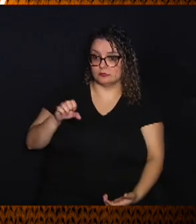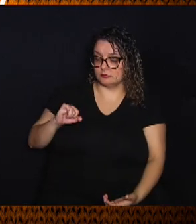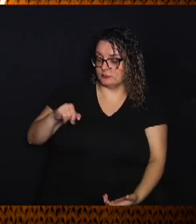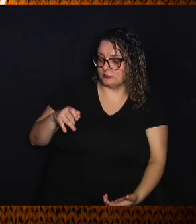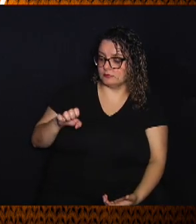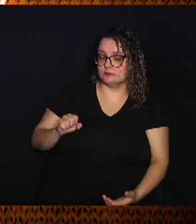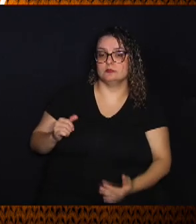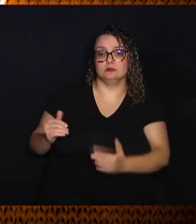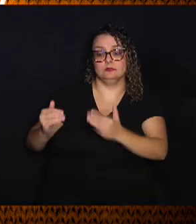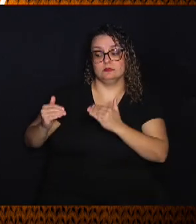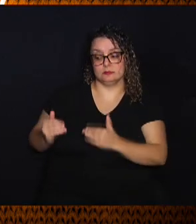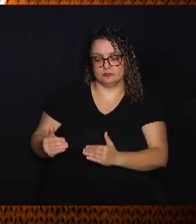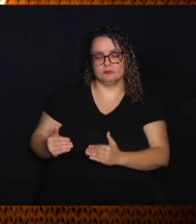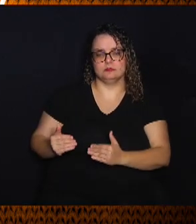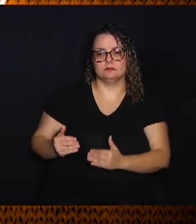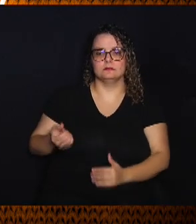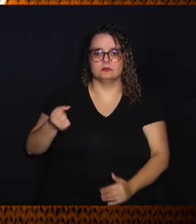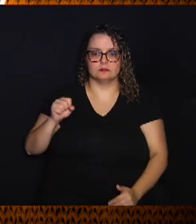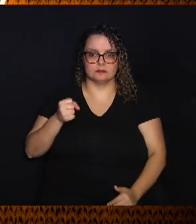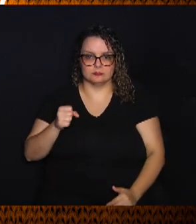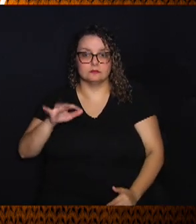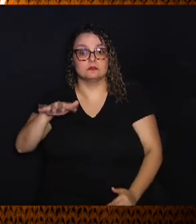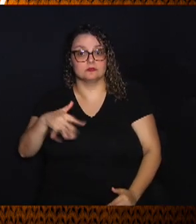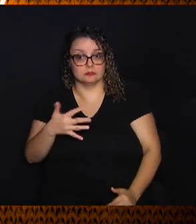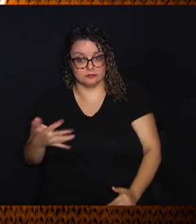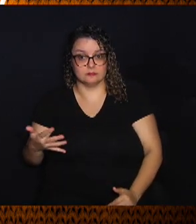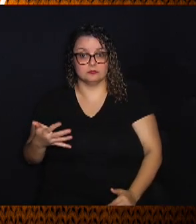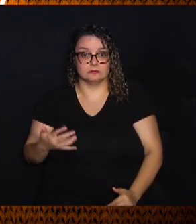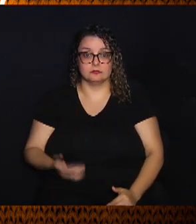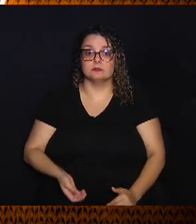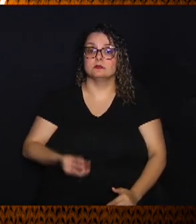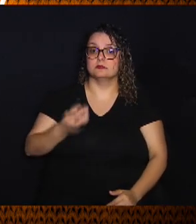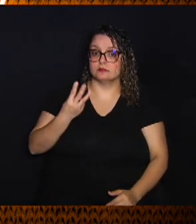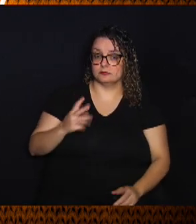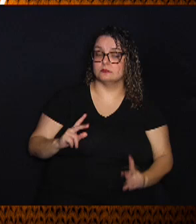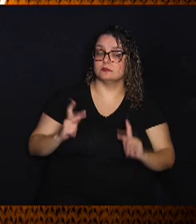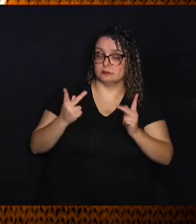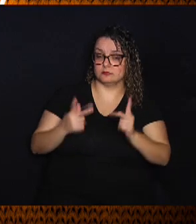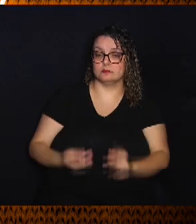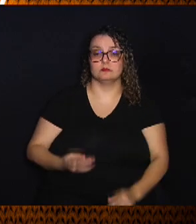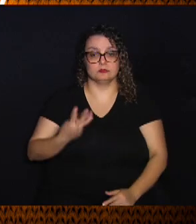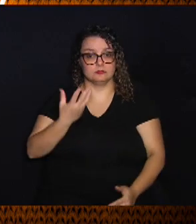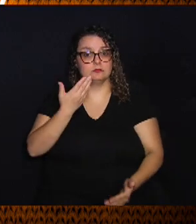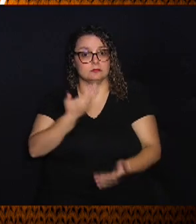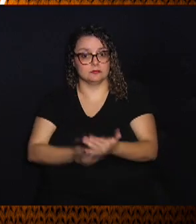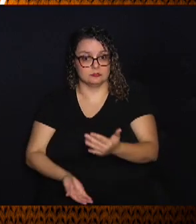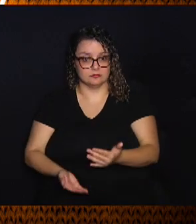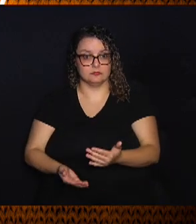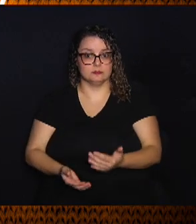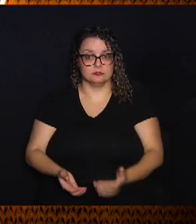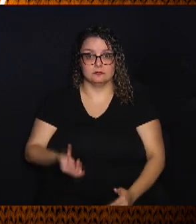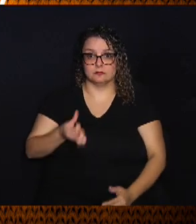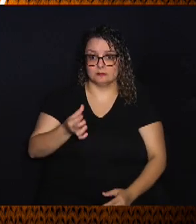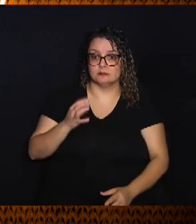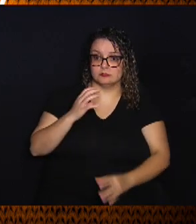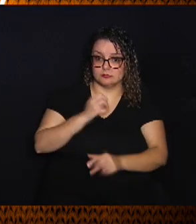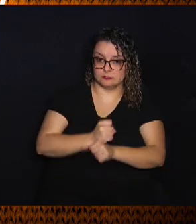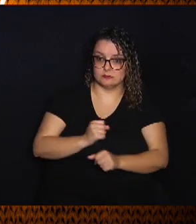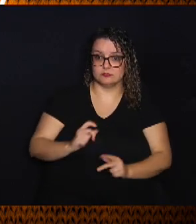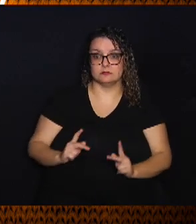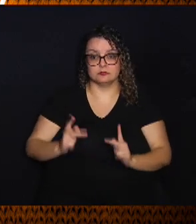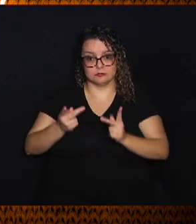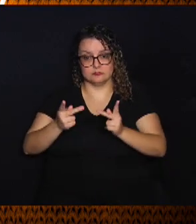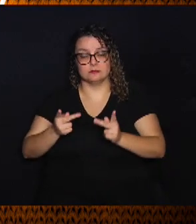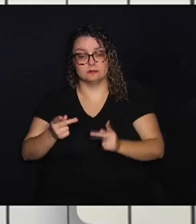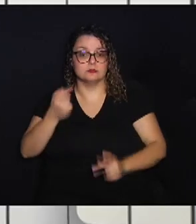logo atrás, viu? Na 8ª colocação com 3 vitórias e 3 derrotas, 6 pontos conquistados.